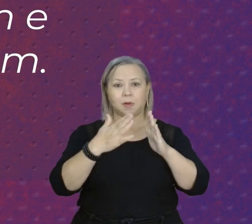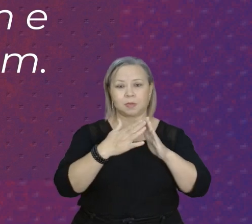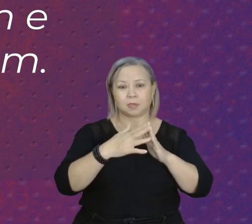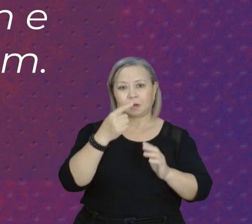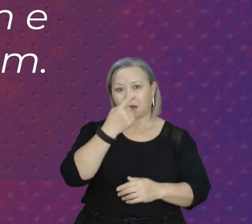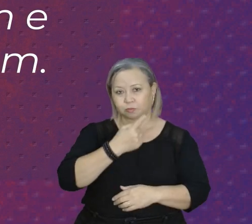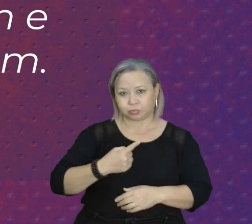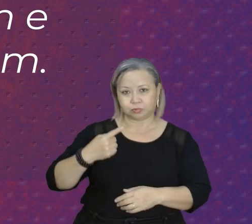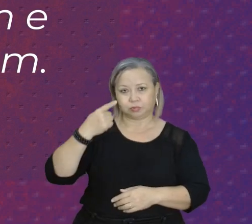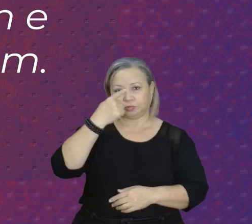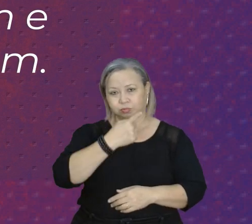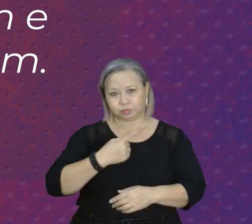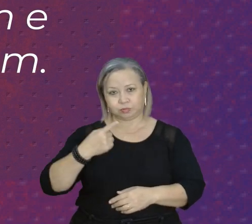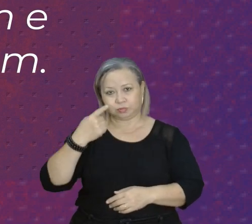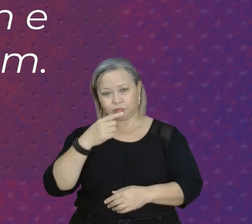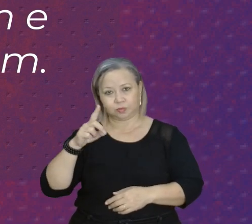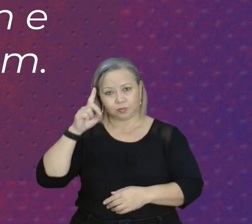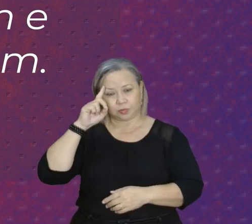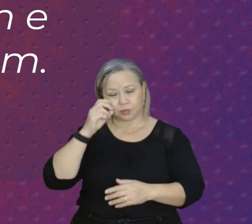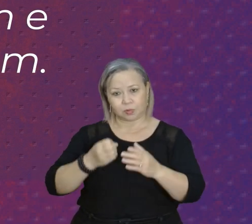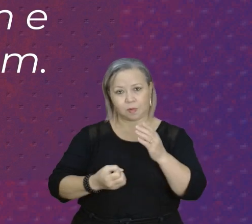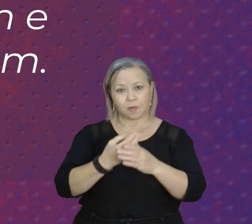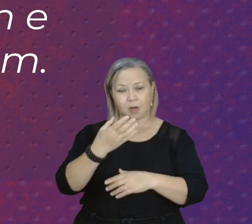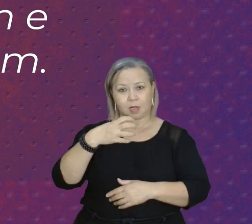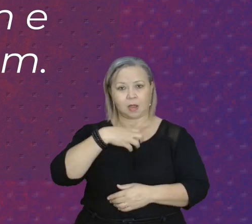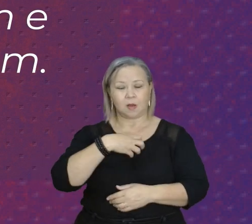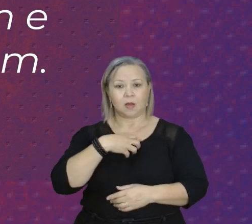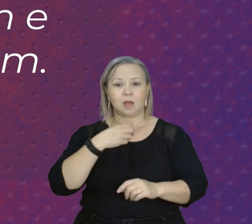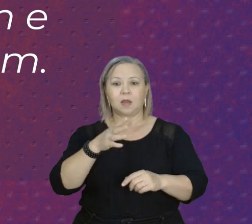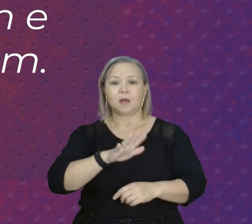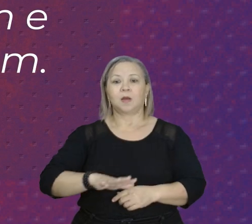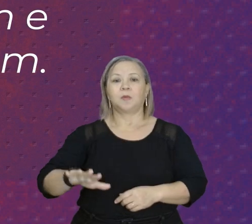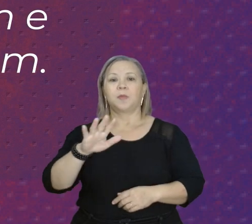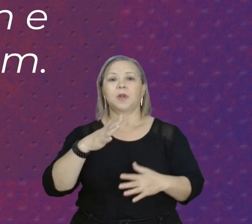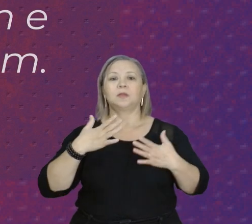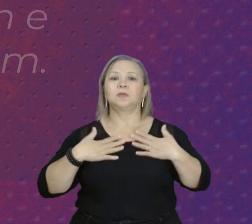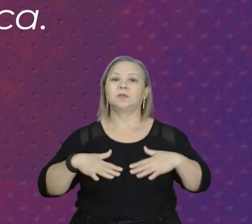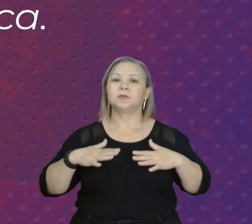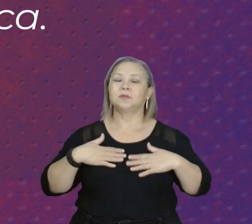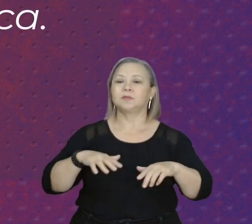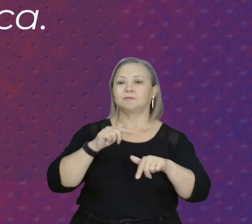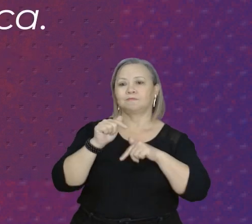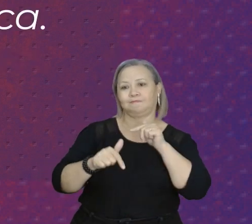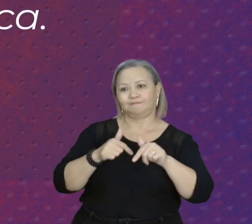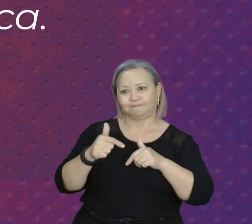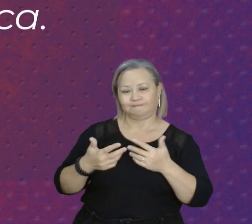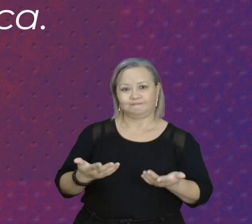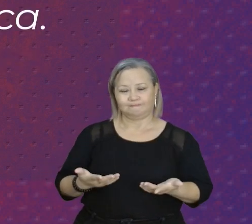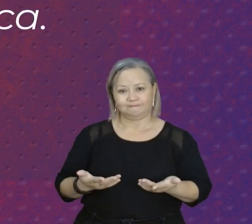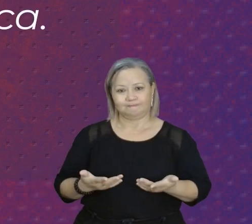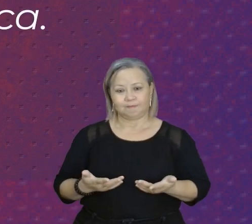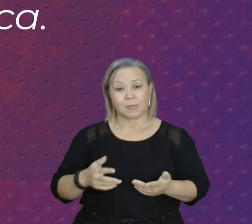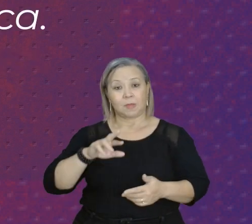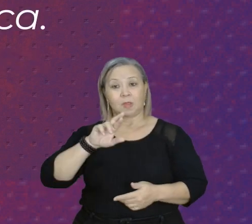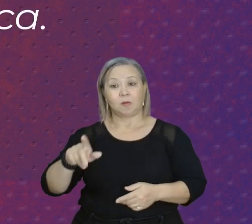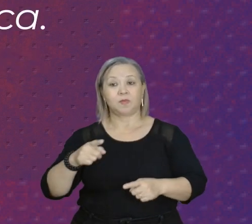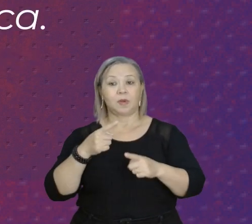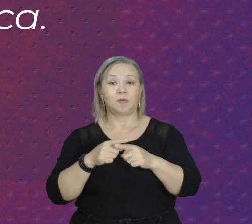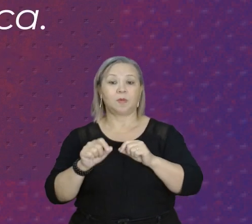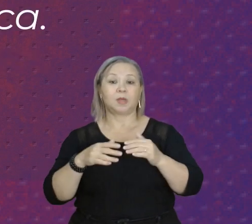24 horas por dia para criar condições para todos descansarem e trabalharem. Somos diferentes porque